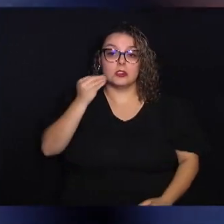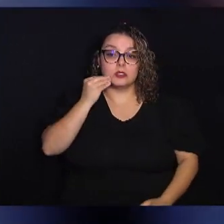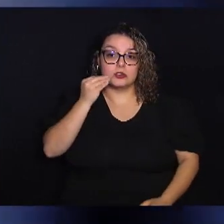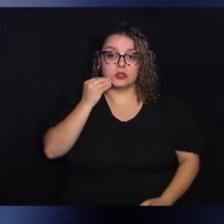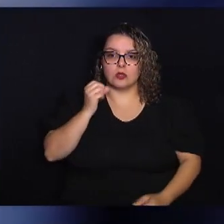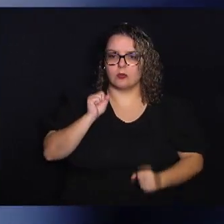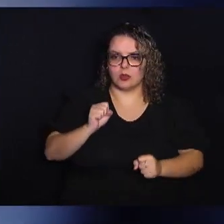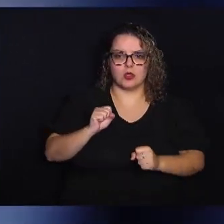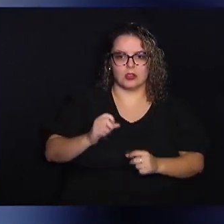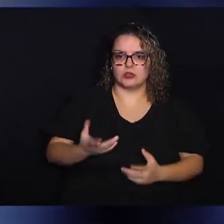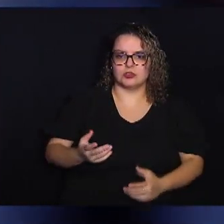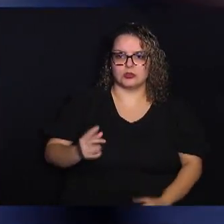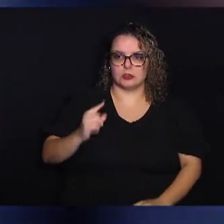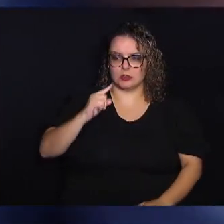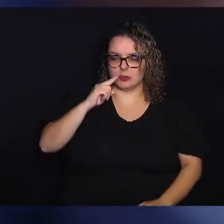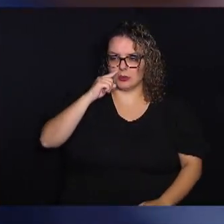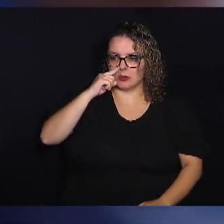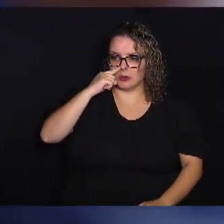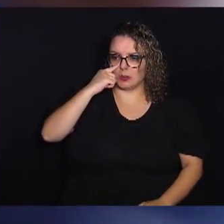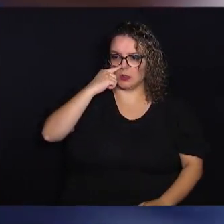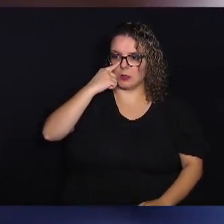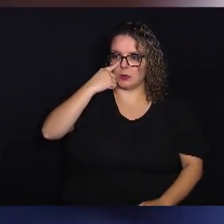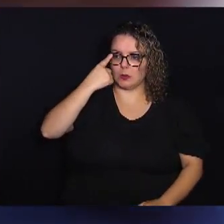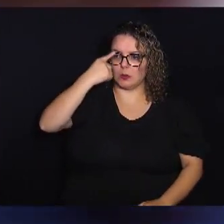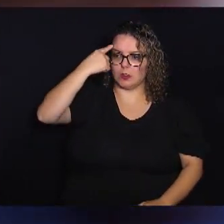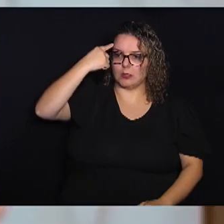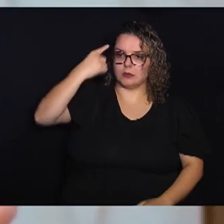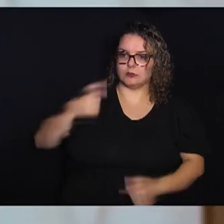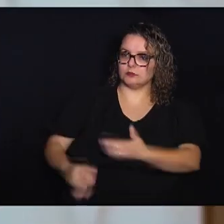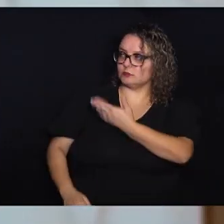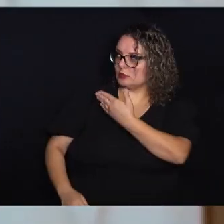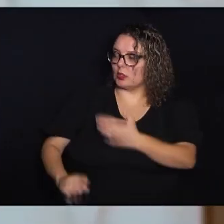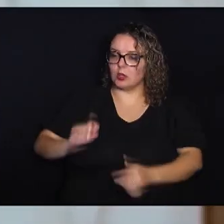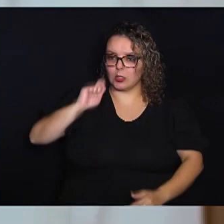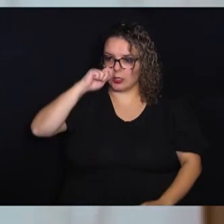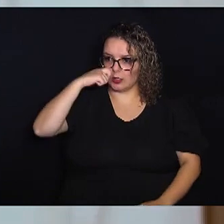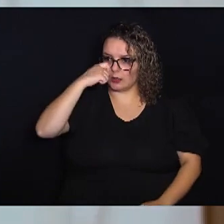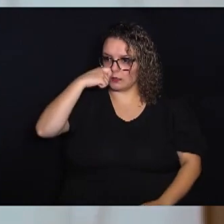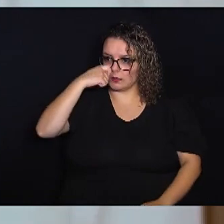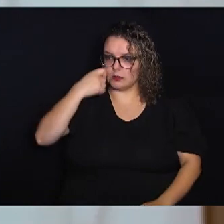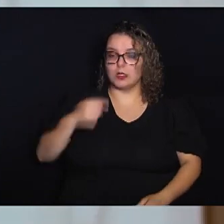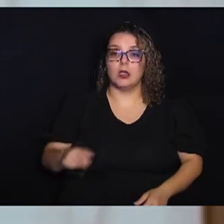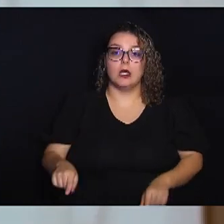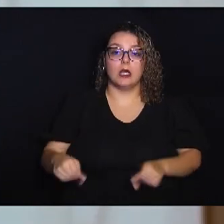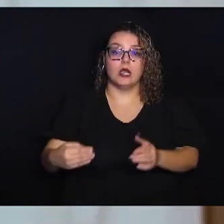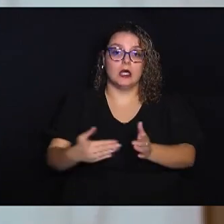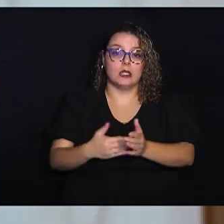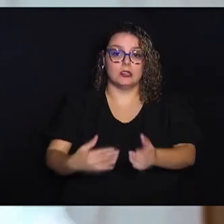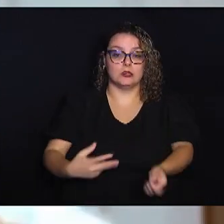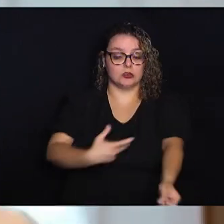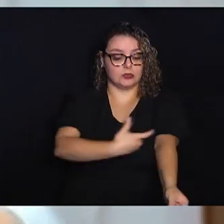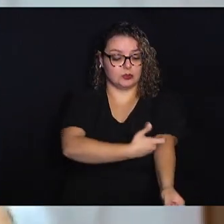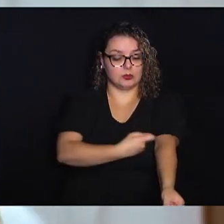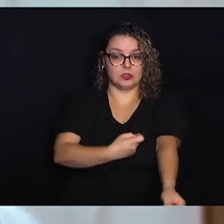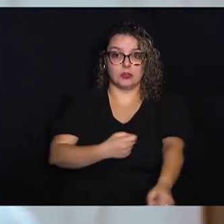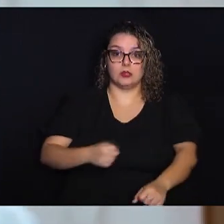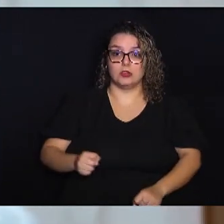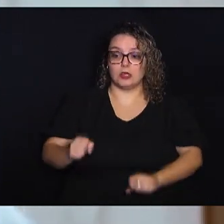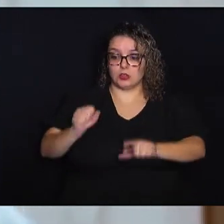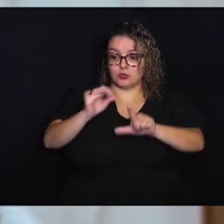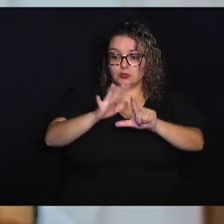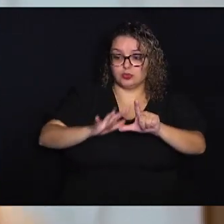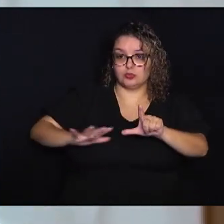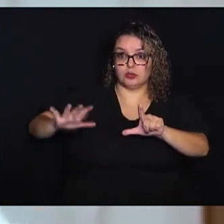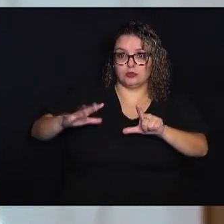desde aquele swab, que vai lá no nariz, né? Muita gente lembra, até exames de sangue, exames de imagem, são desde